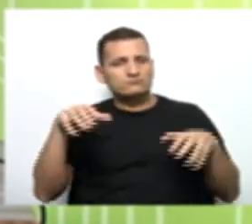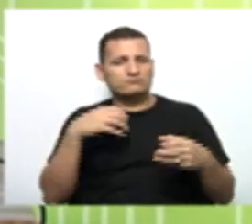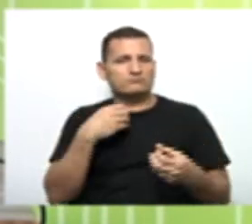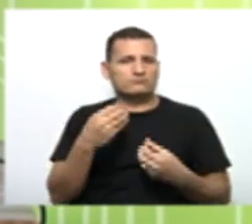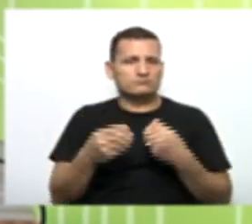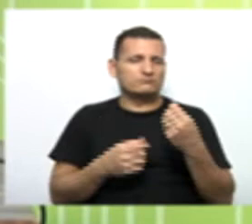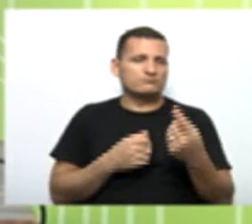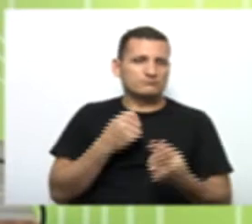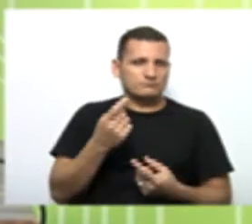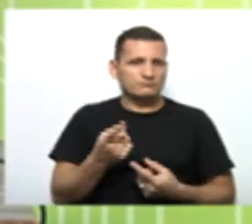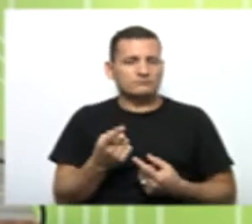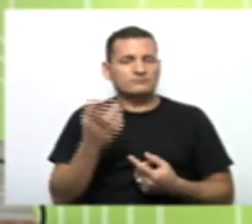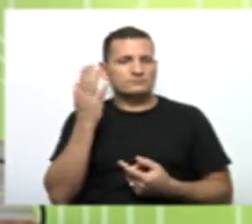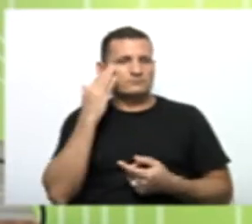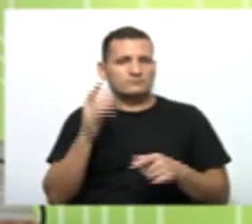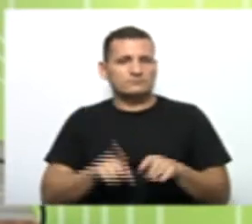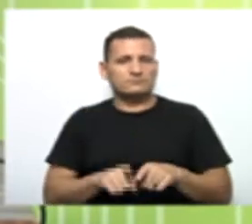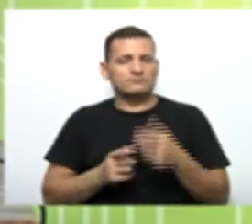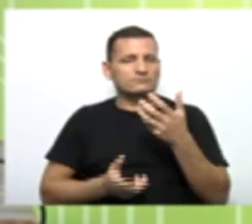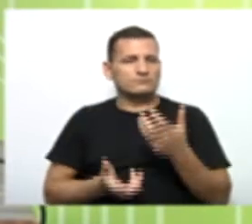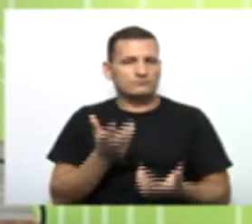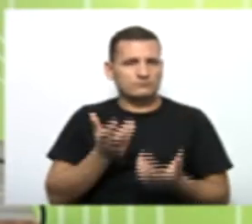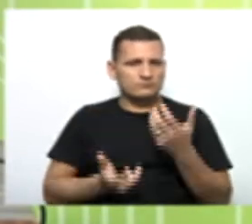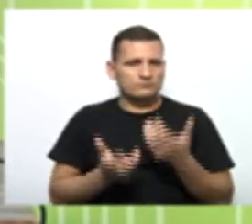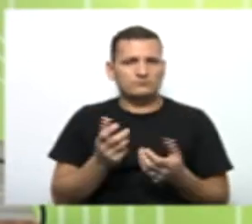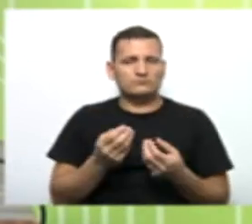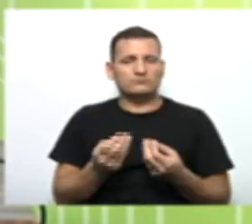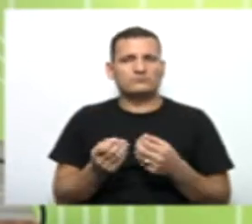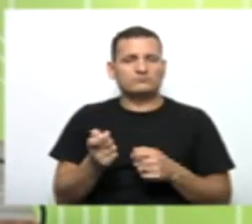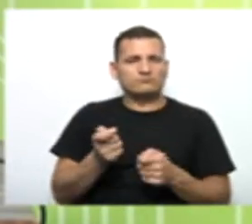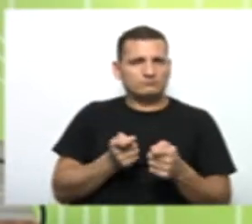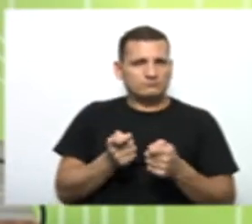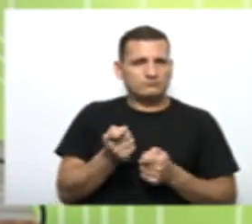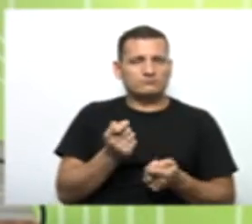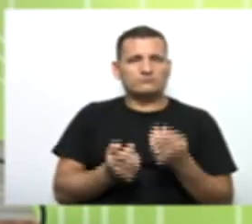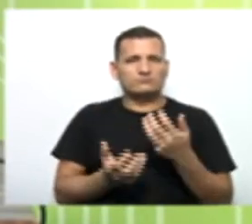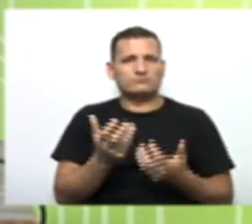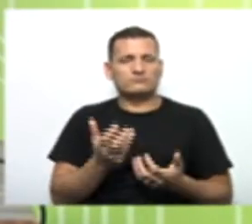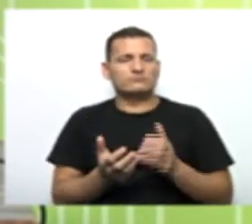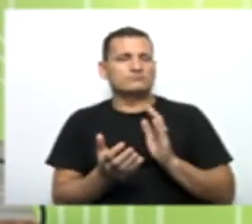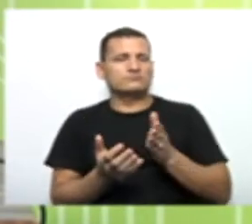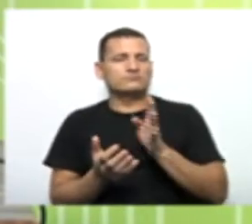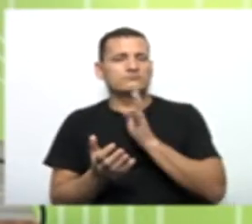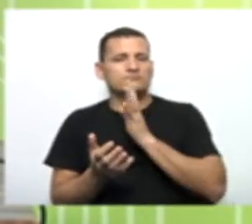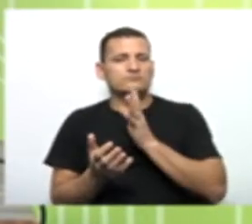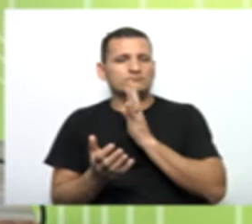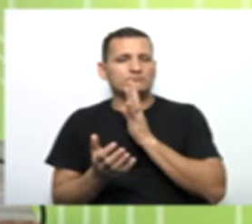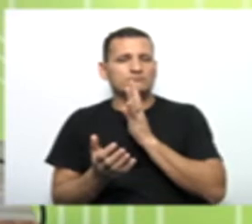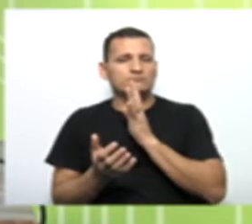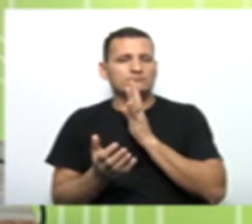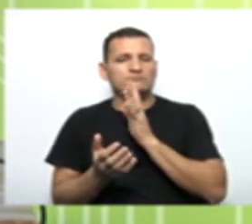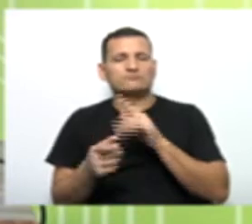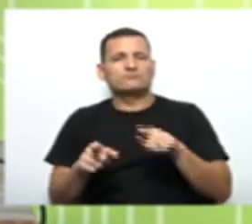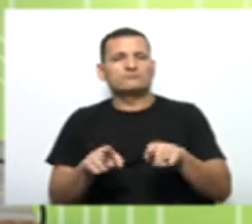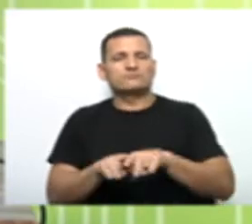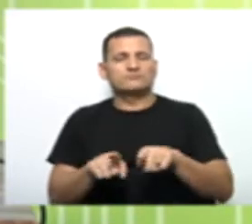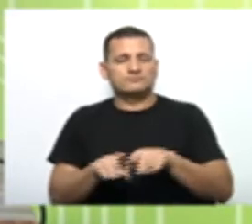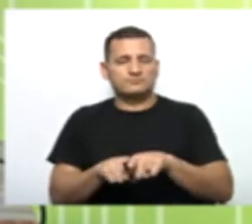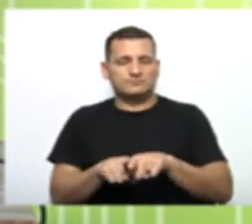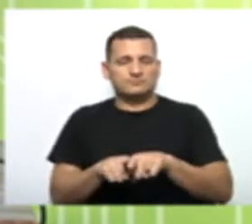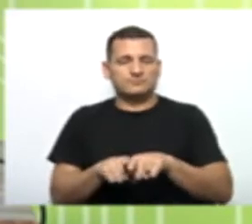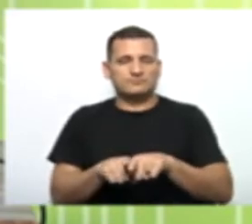como o fogo ocorre, como ele pode controlar o fogo. Já conhece também um pouco mais de como ele